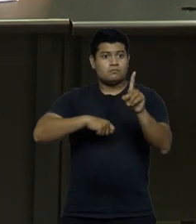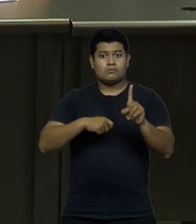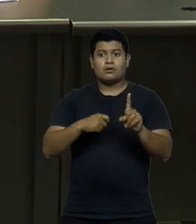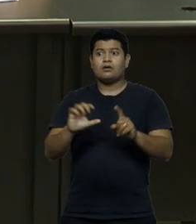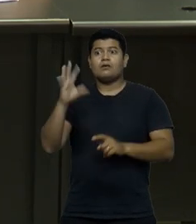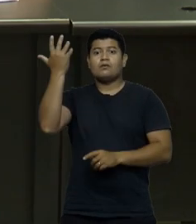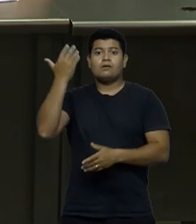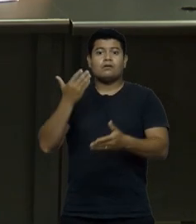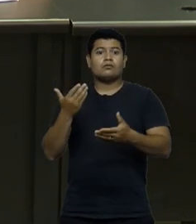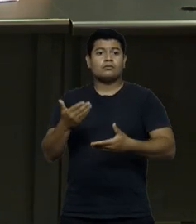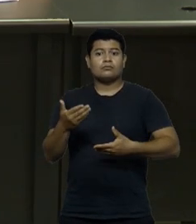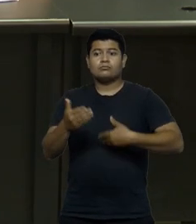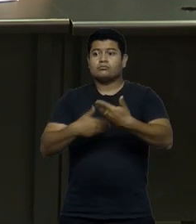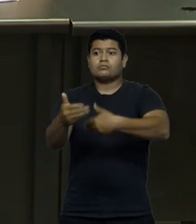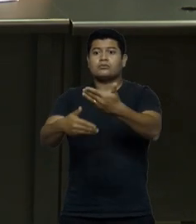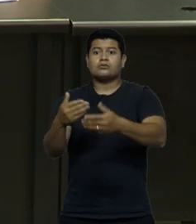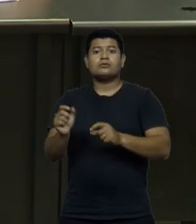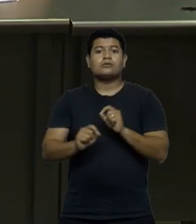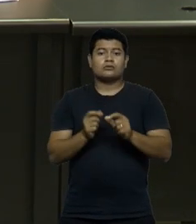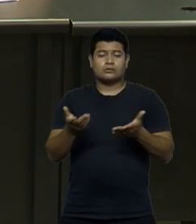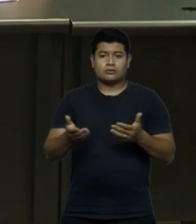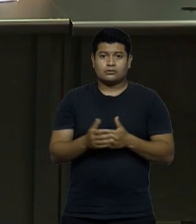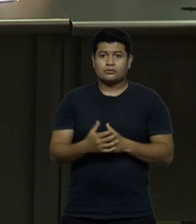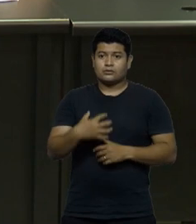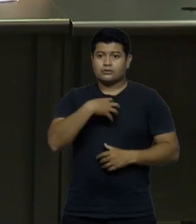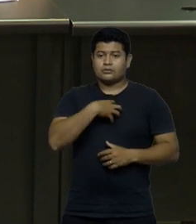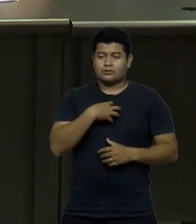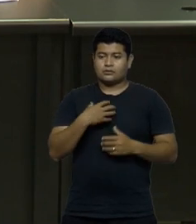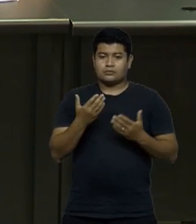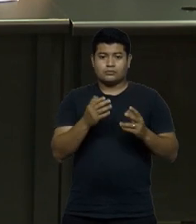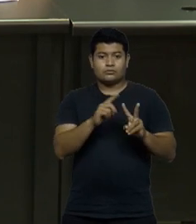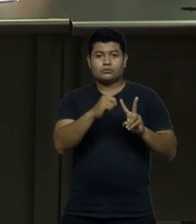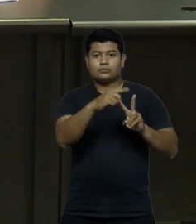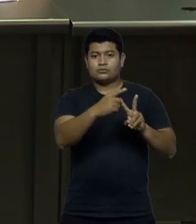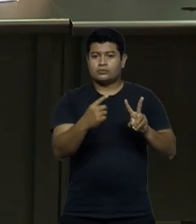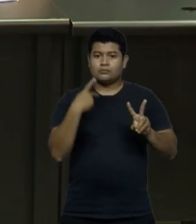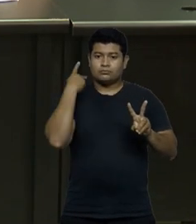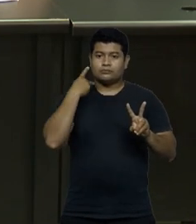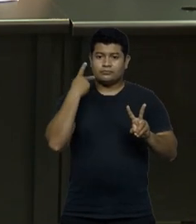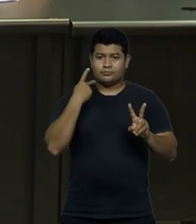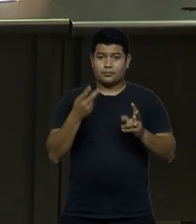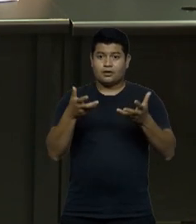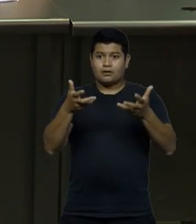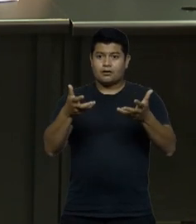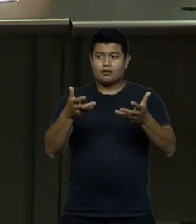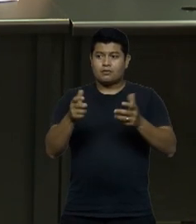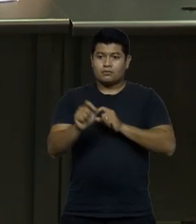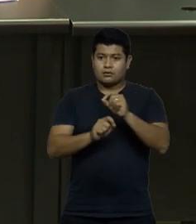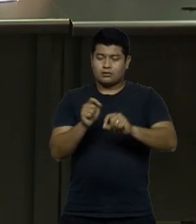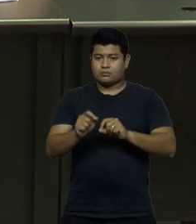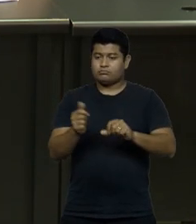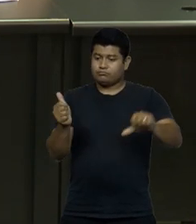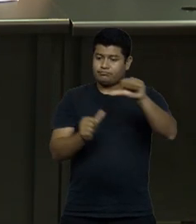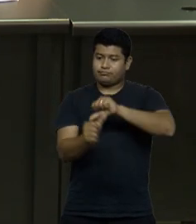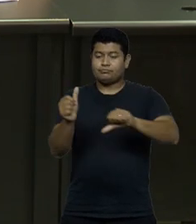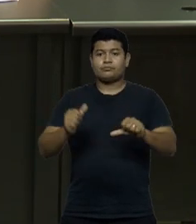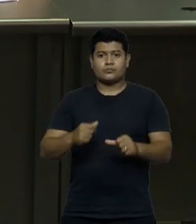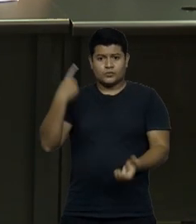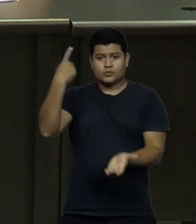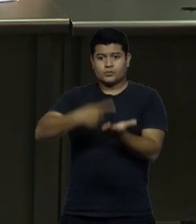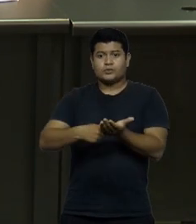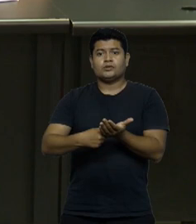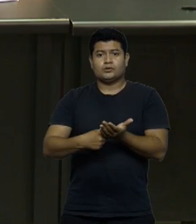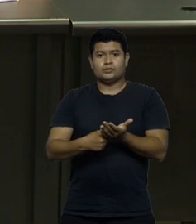processo né Mas eu senti na fala dos dois promotores que querem corrigir tem compromisso em